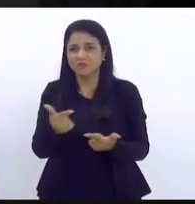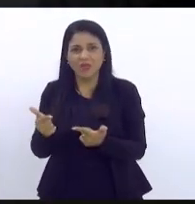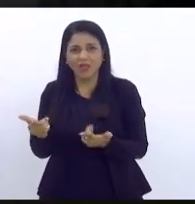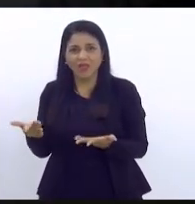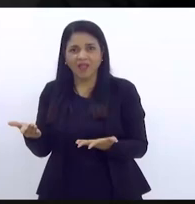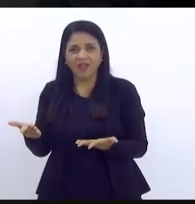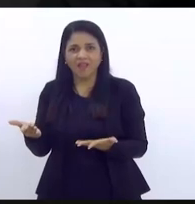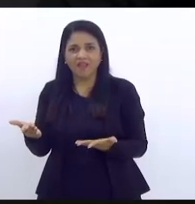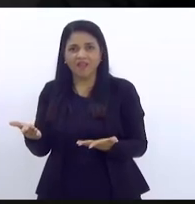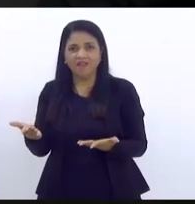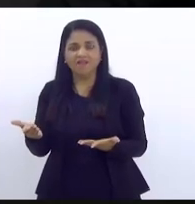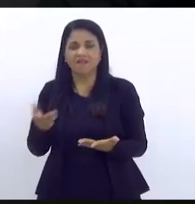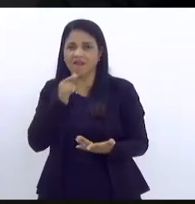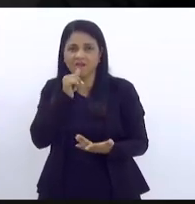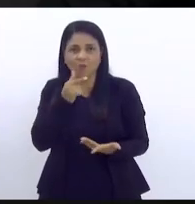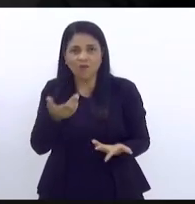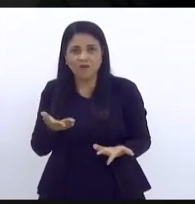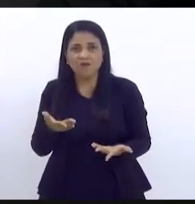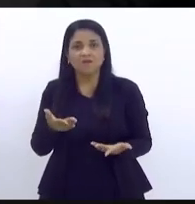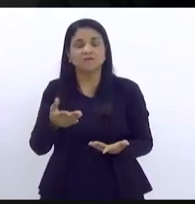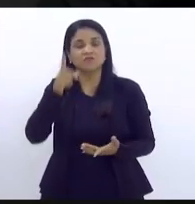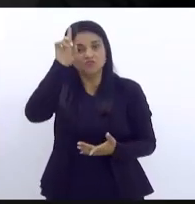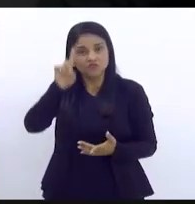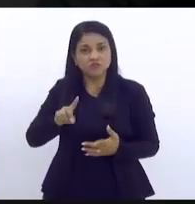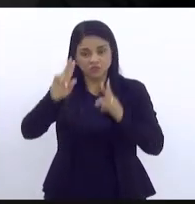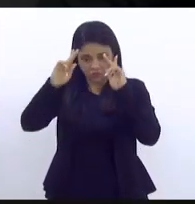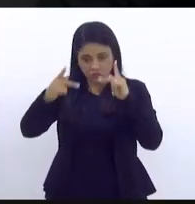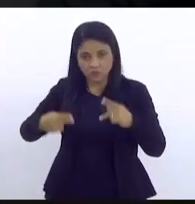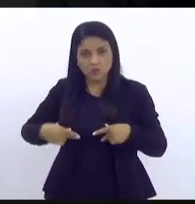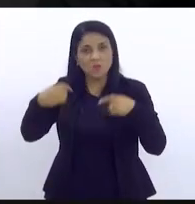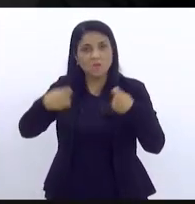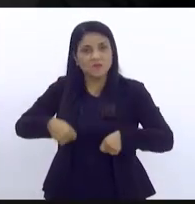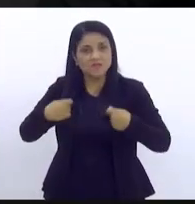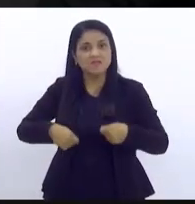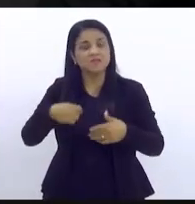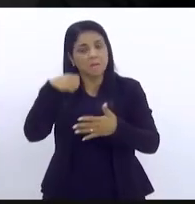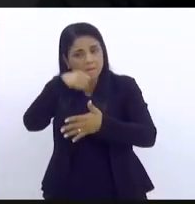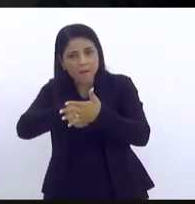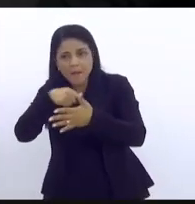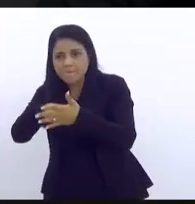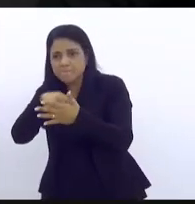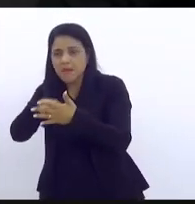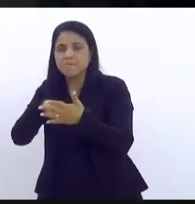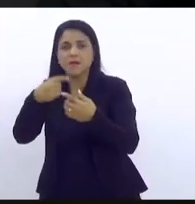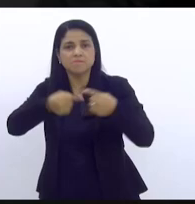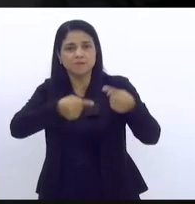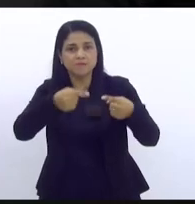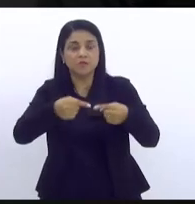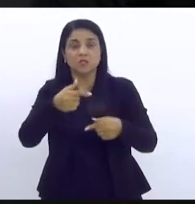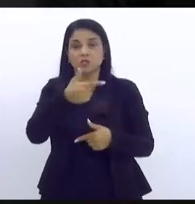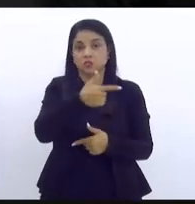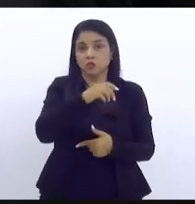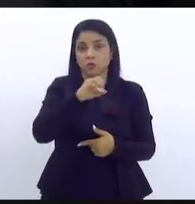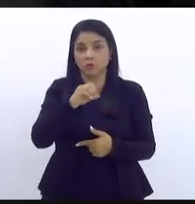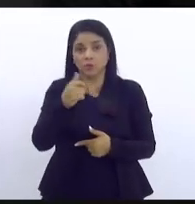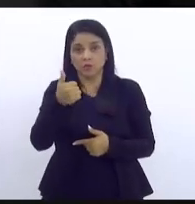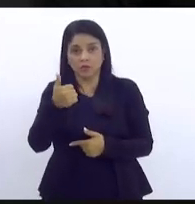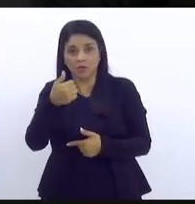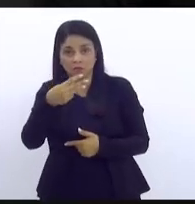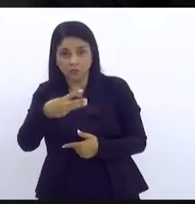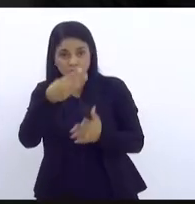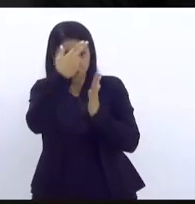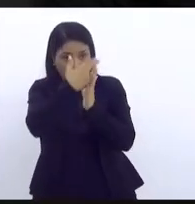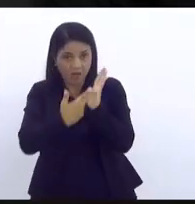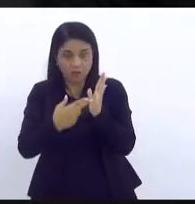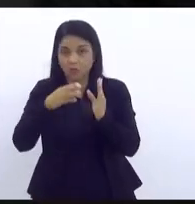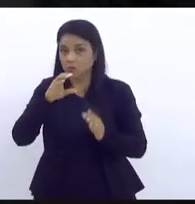Tribunal Federal e as cortes internacionais de direitos humanos tem que se debruçar para sistemática aqui do Brasil porque quando em 2014 veio a relatório especial da ONU aqui